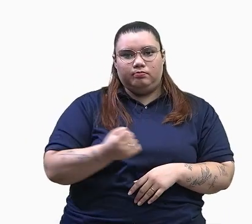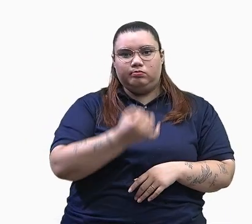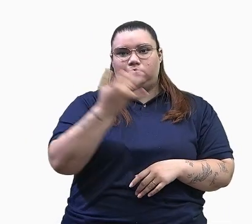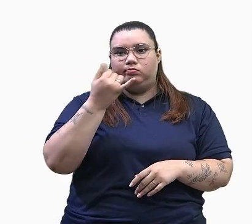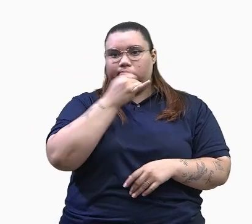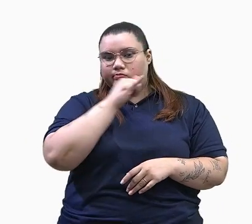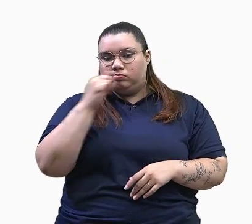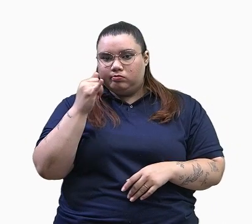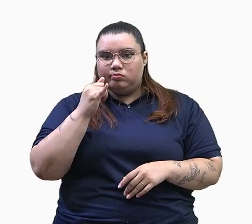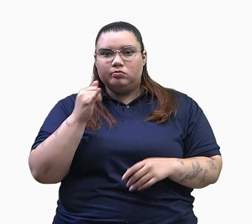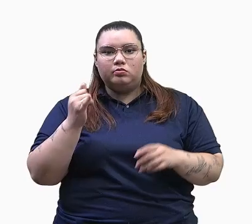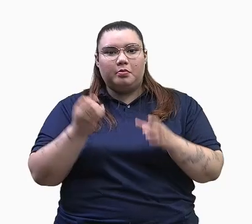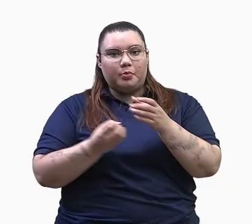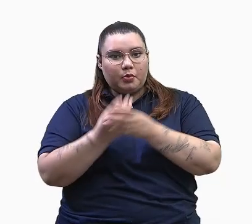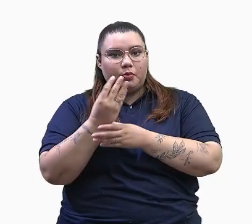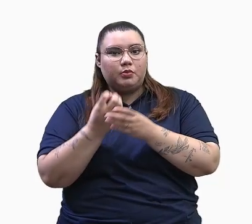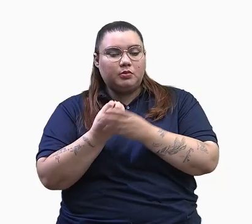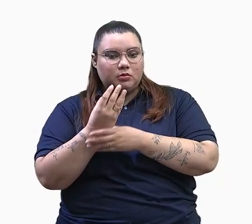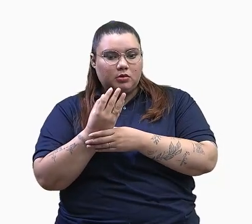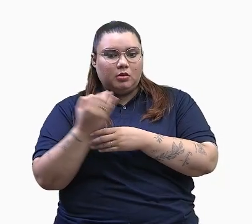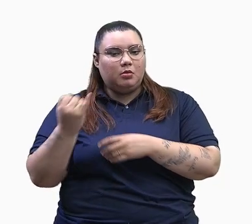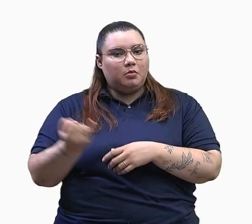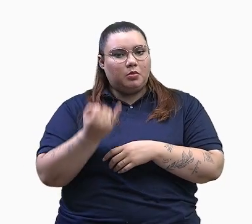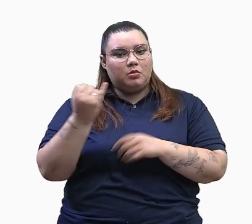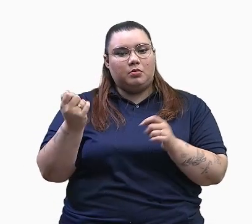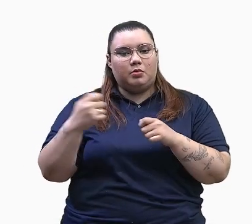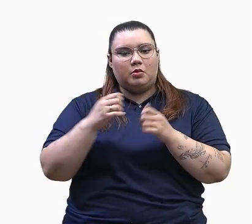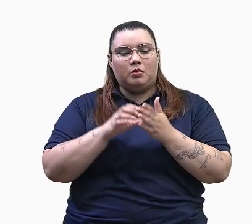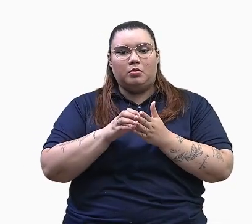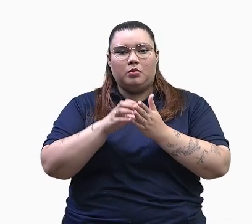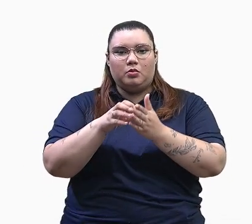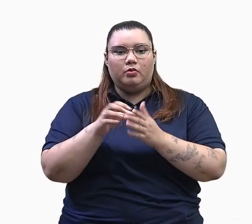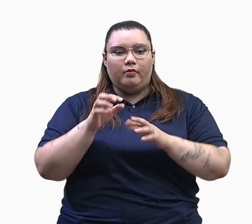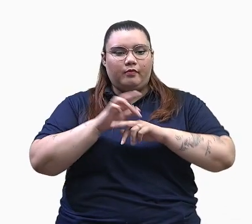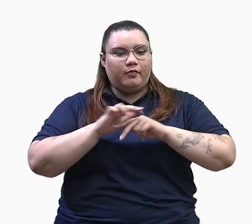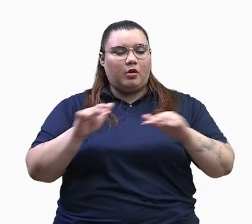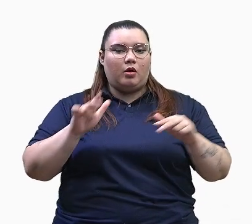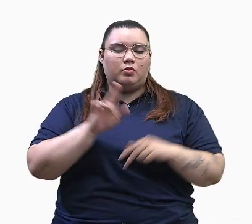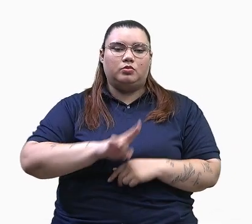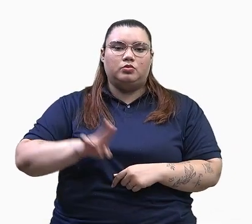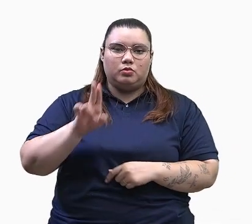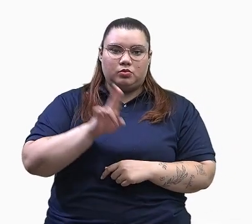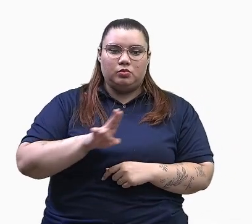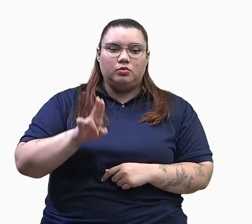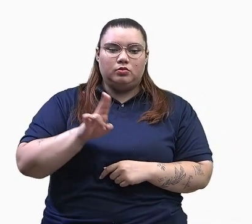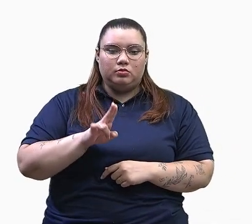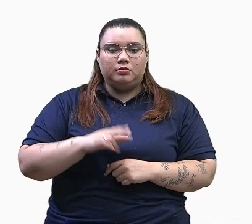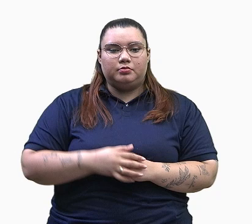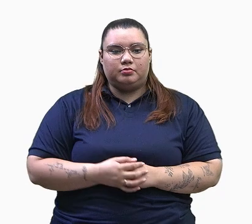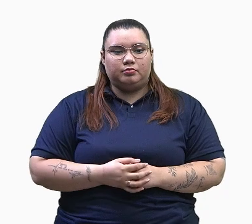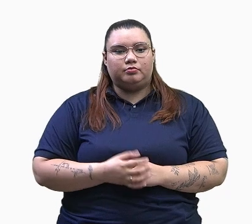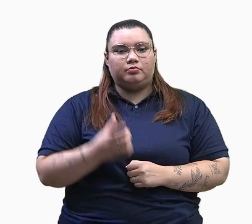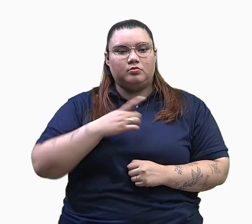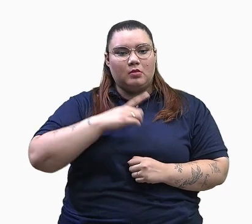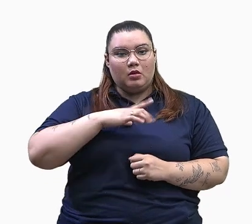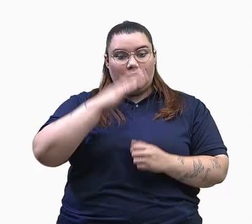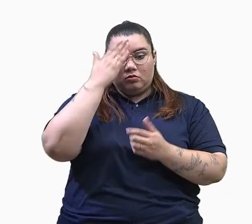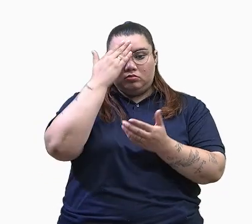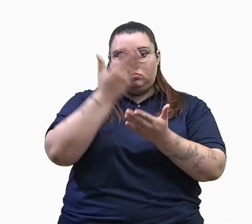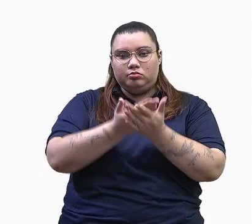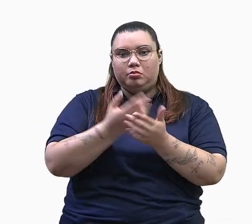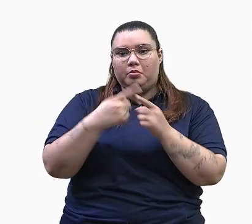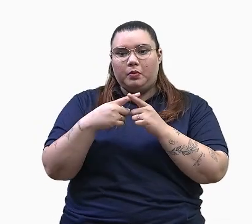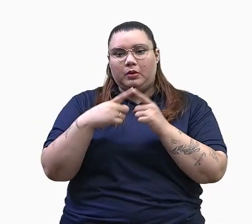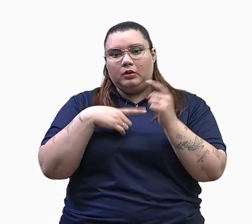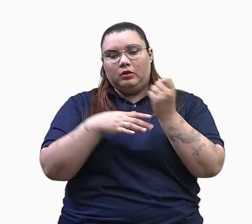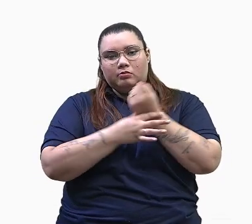que vai ser produzida, né? Ideal para o transporte e também diversas aplicações. Confiável, né? Ela fornece energia